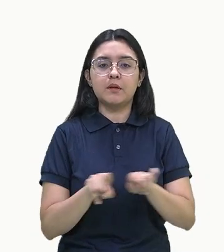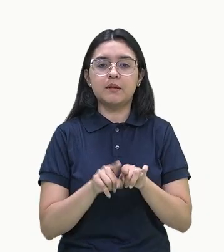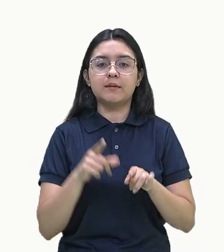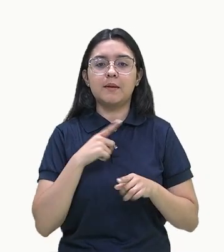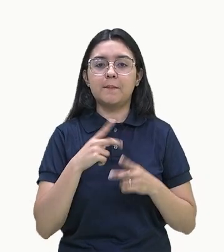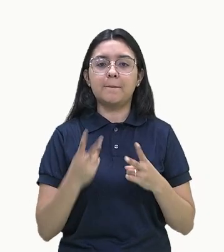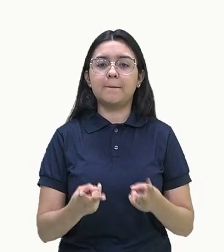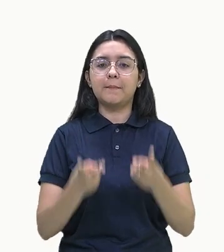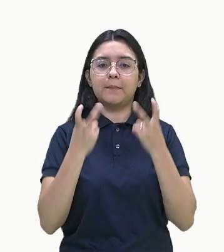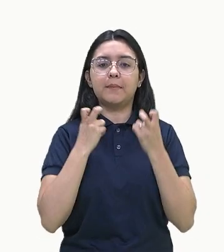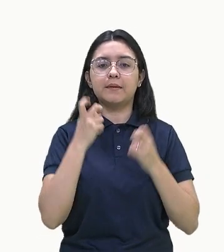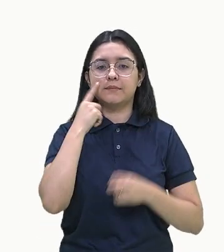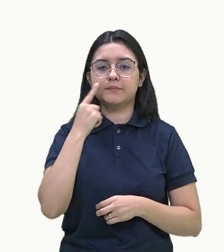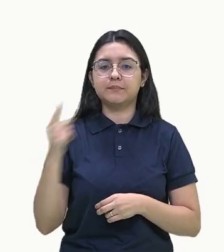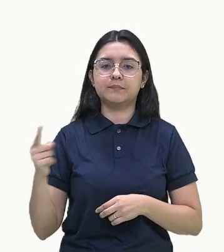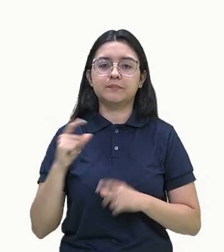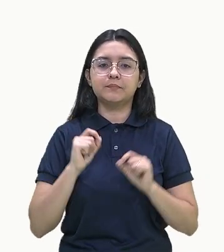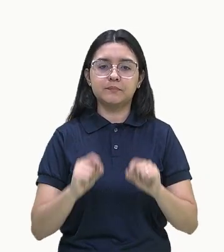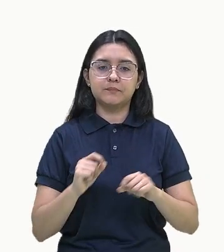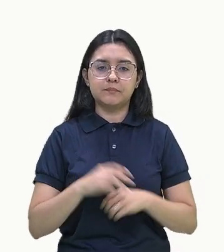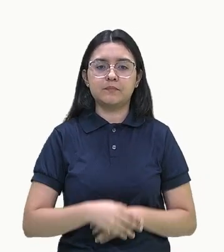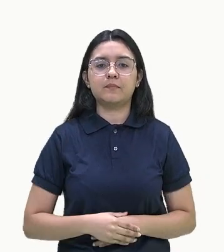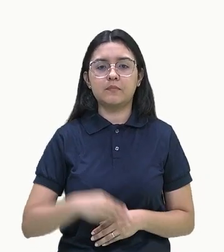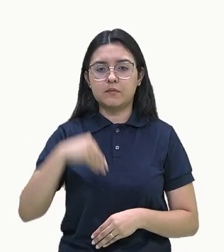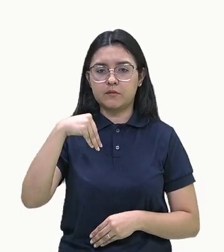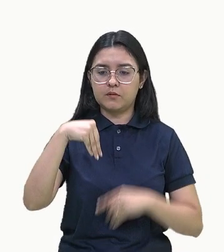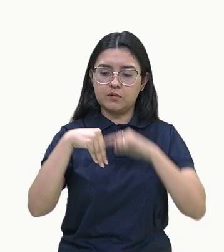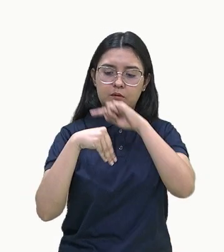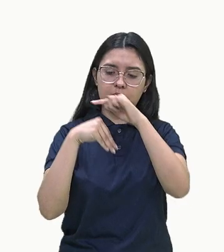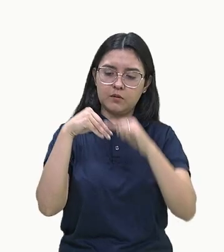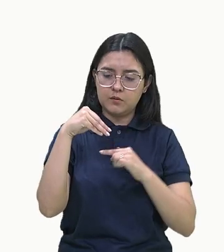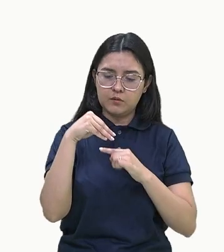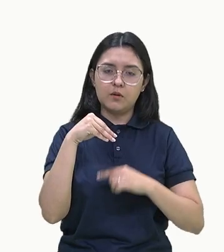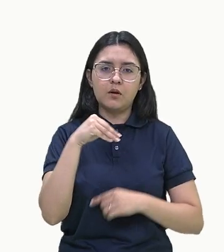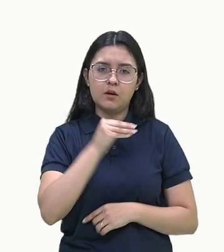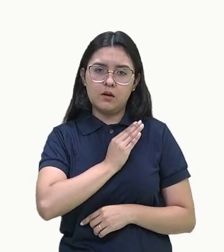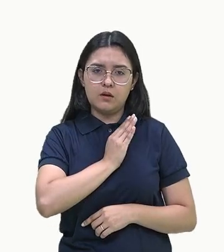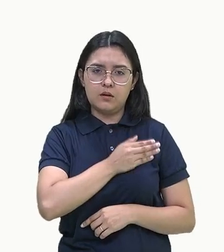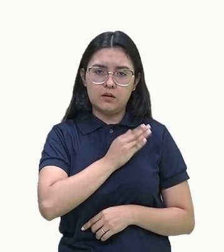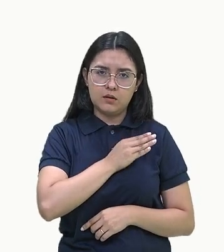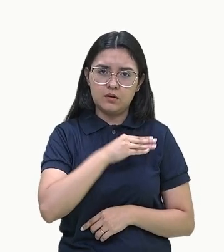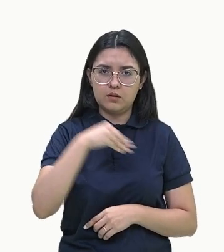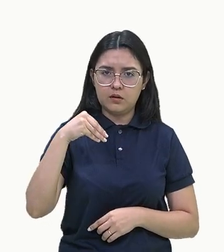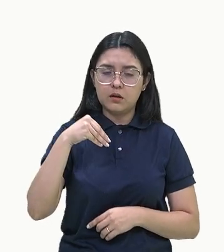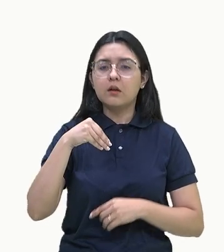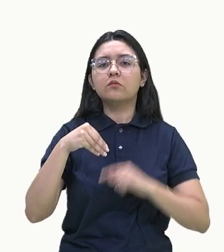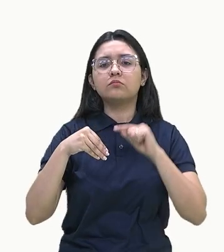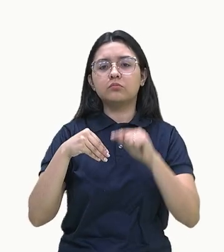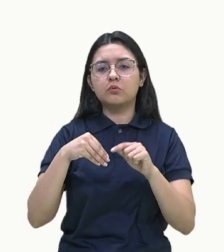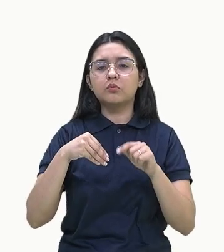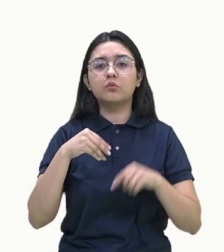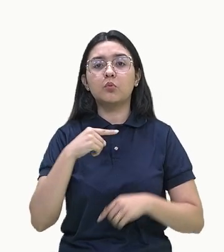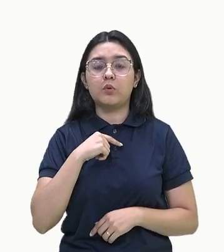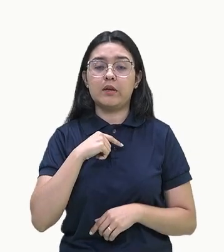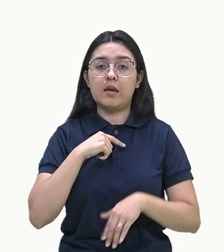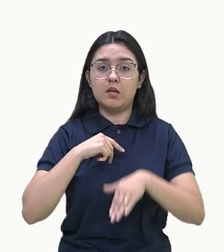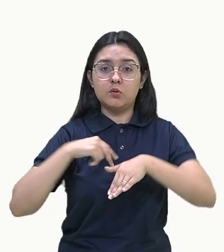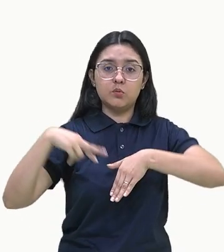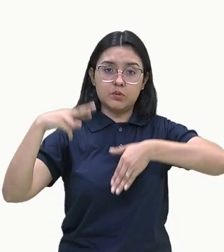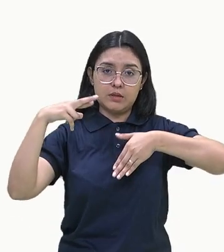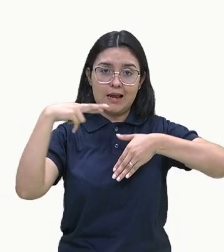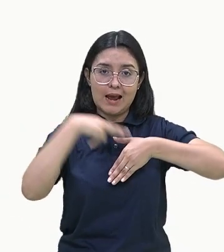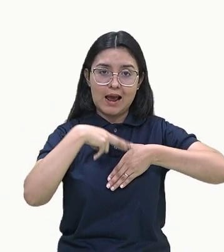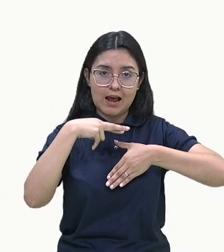neste coração, em que eles são músculos, tanto nos átrios quanto